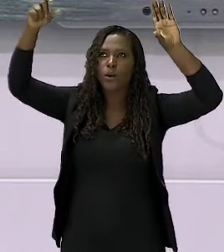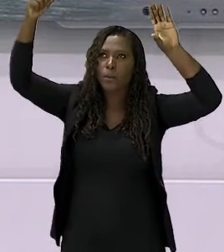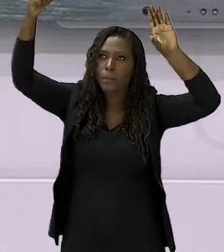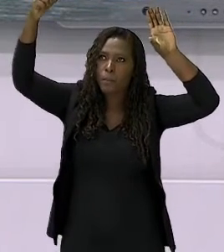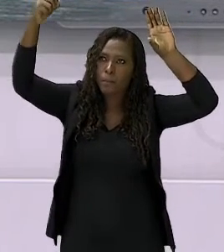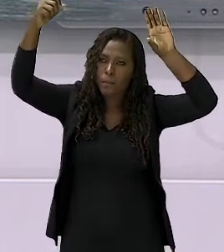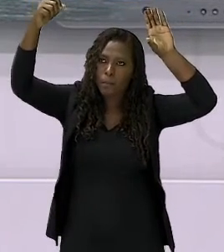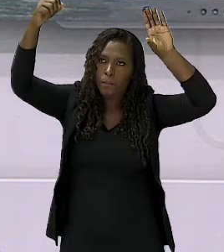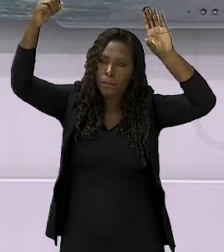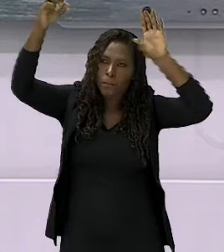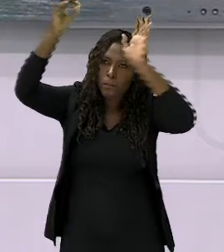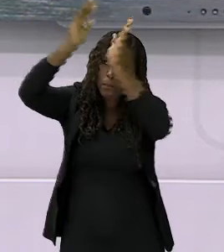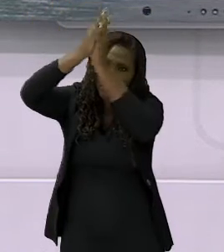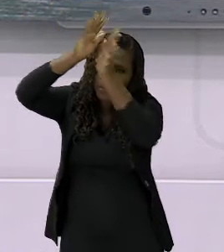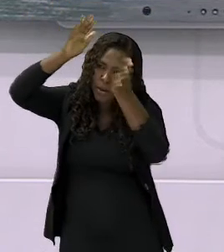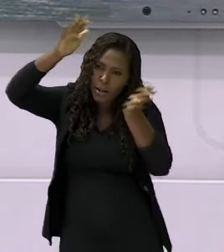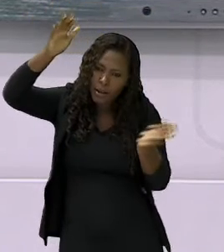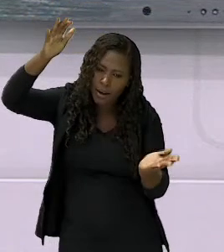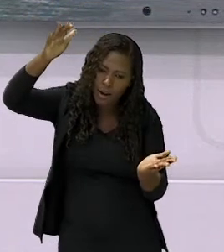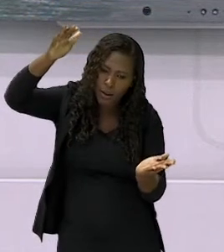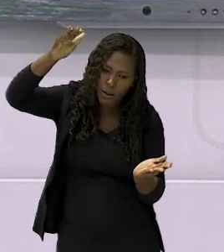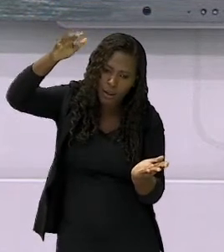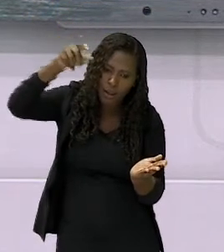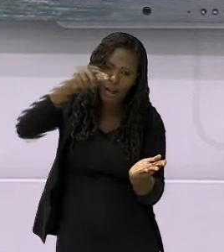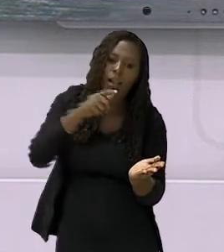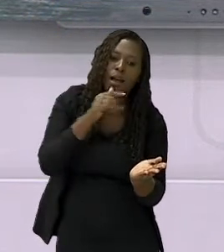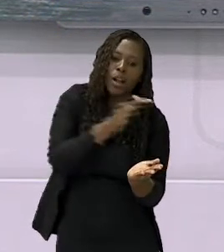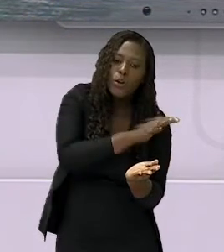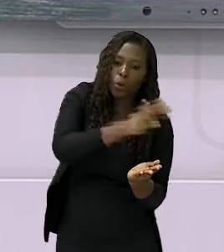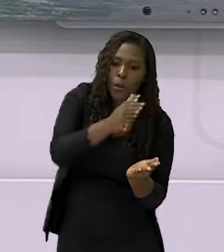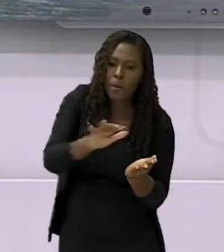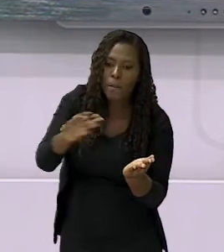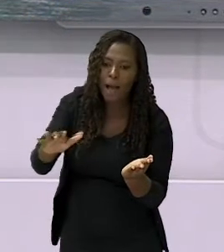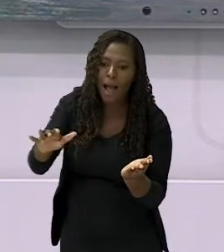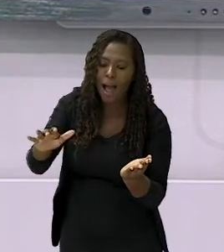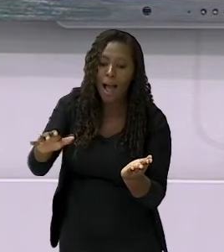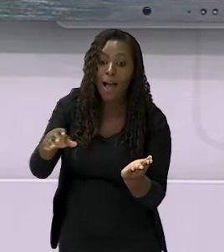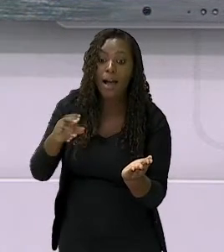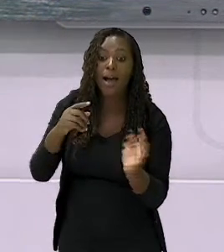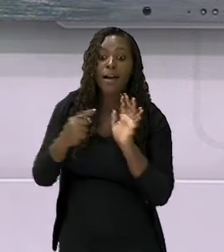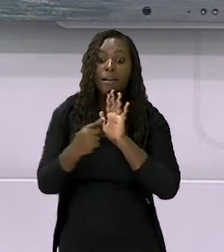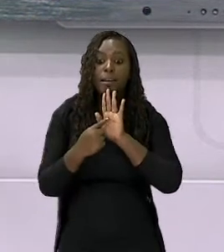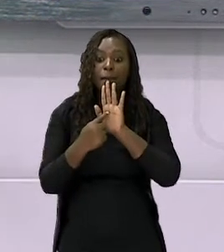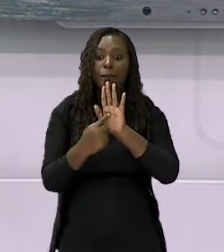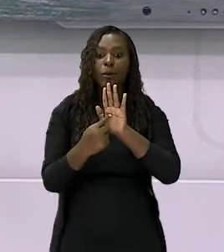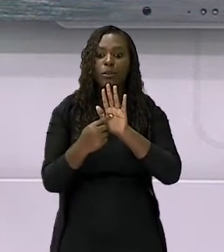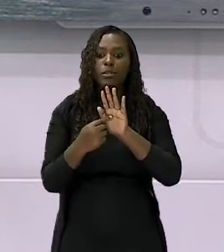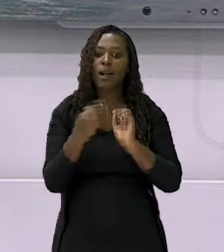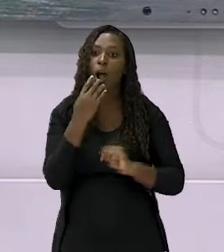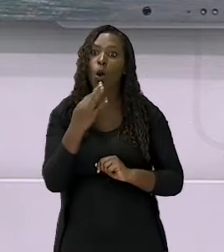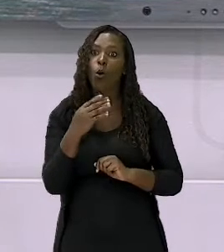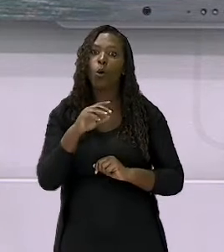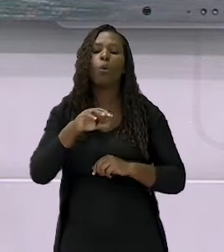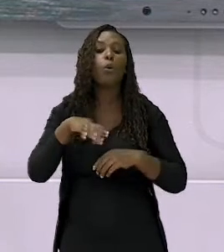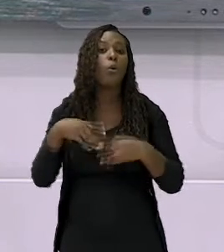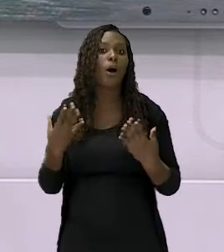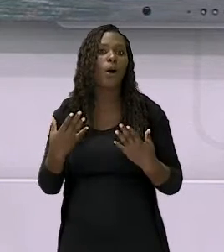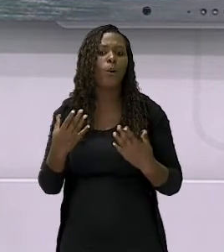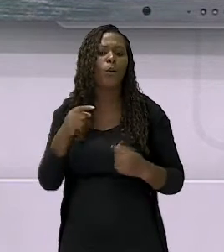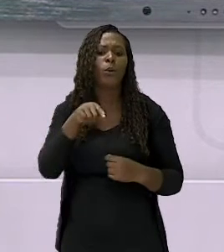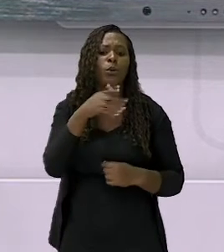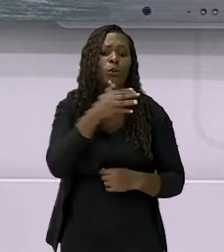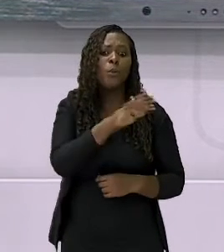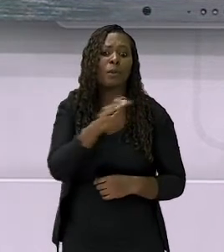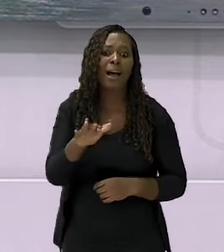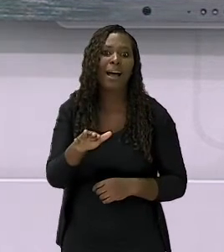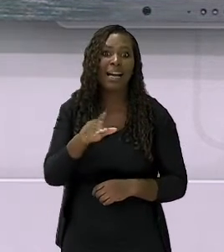naquele exato momento, com aquela luz do sol, porque o mar de manhã ele vai ter uma cor, um